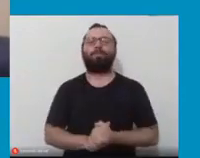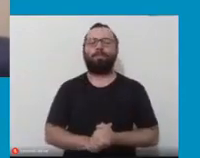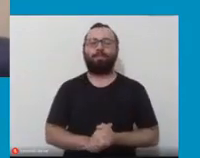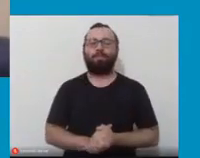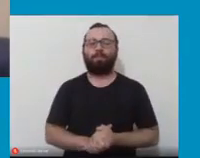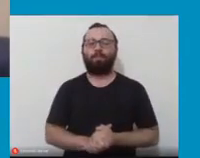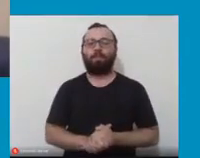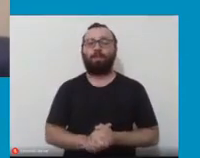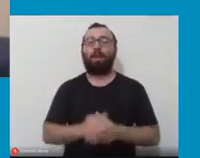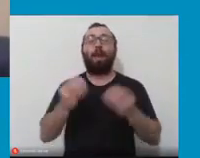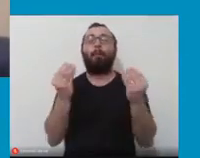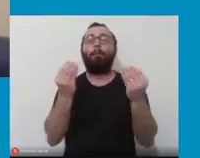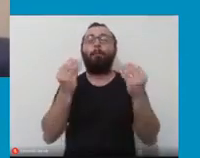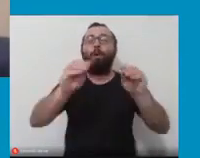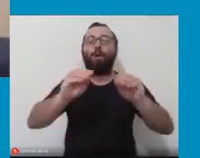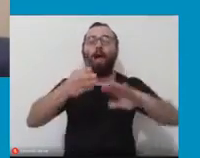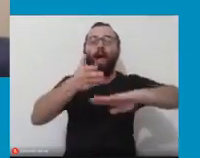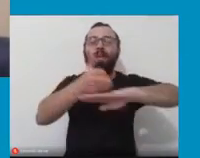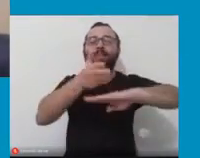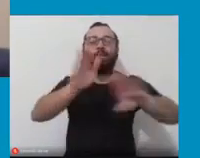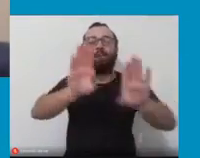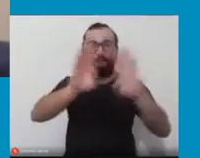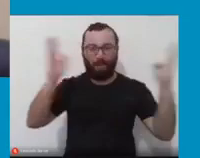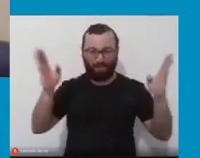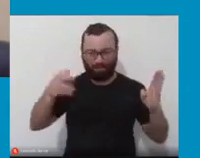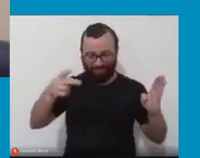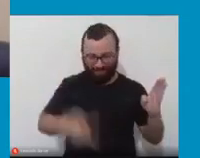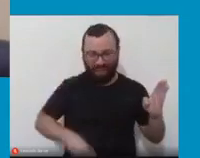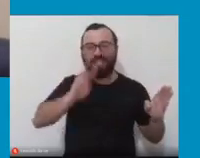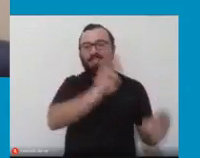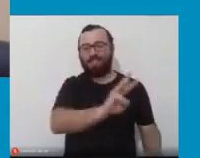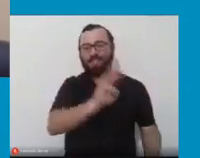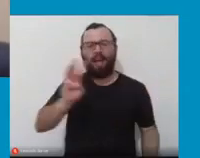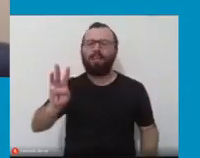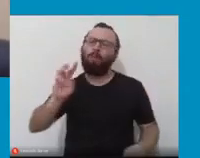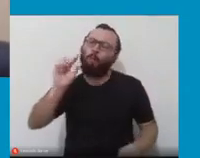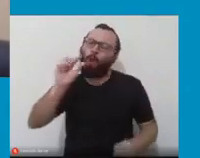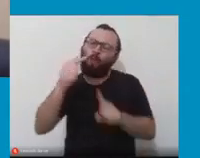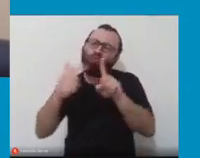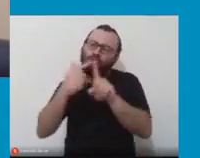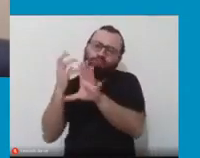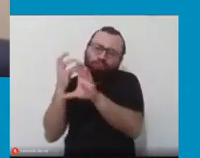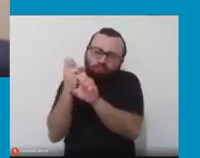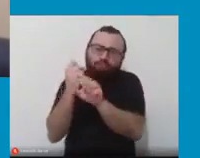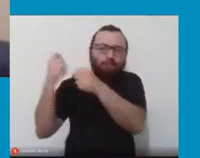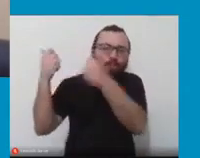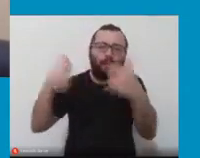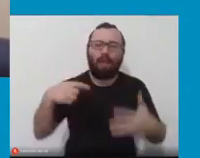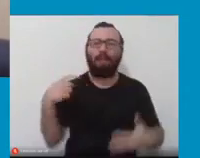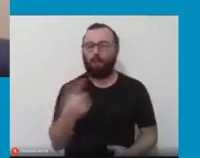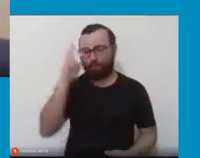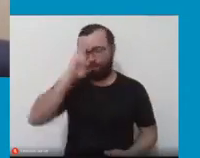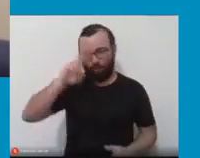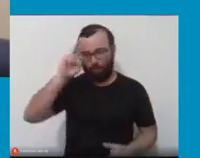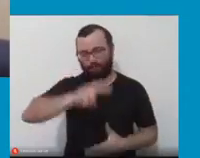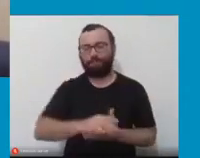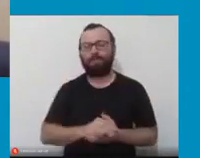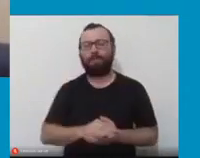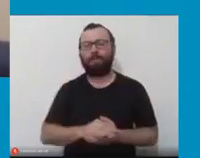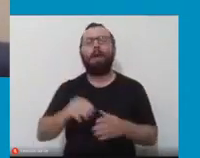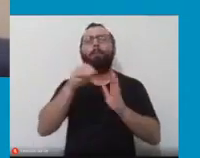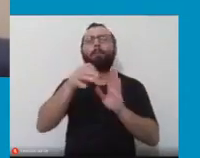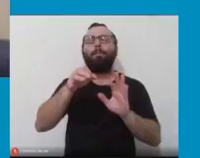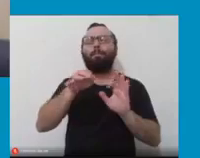em acesso aberto no site da editora um pouco da nossa história, né? Então, a gente criou esse projeto 100 anos, 100